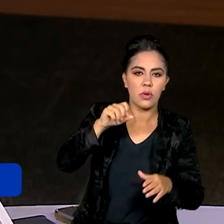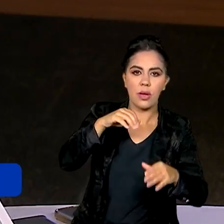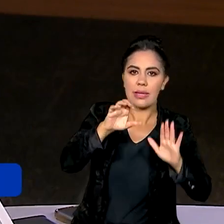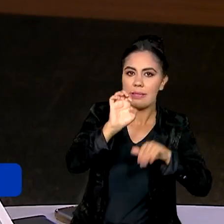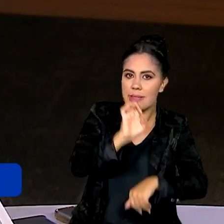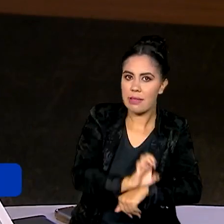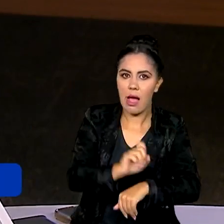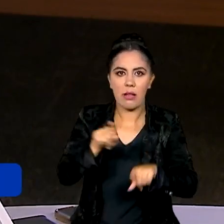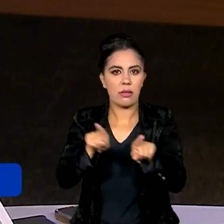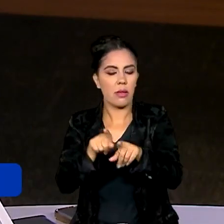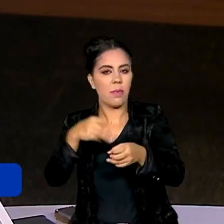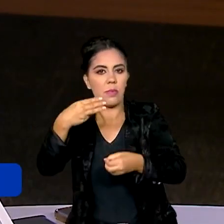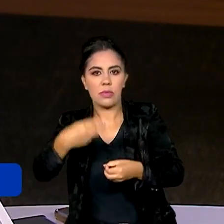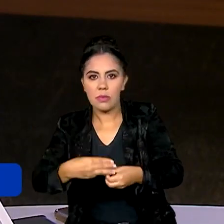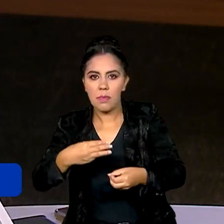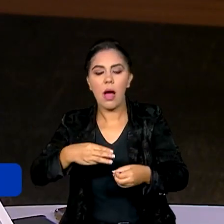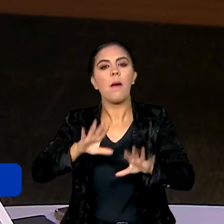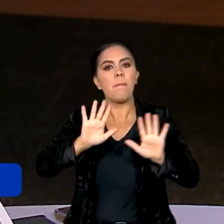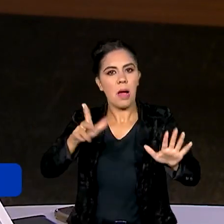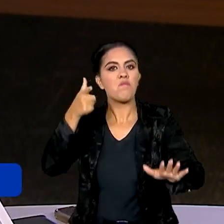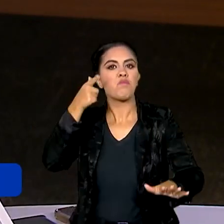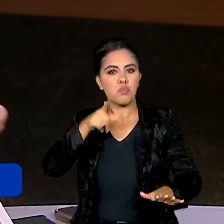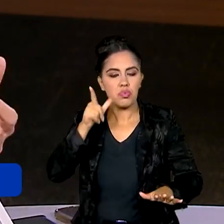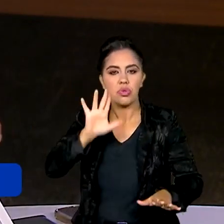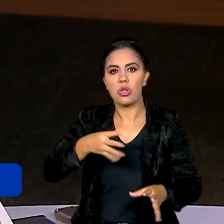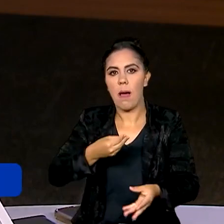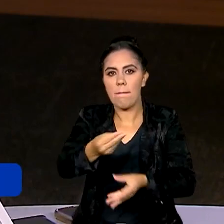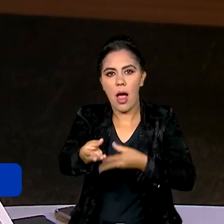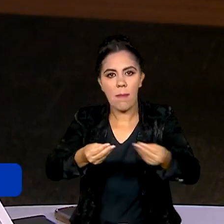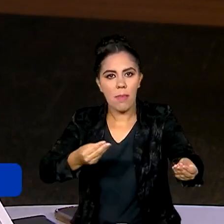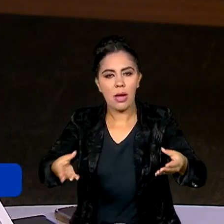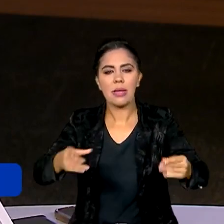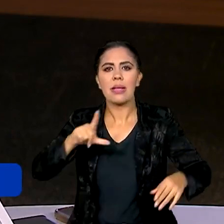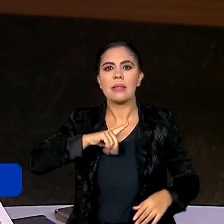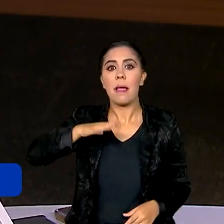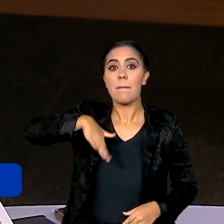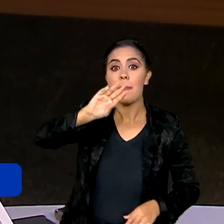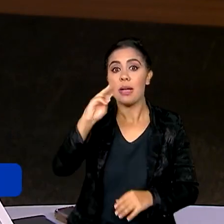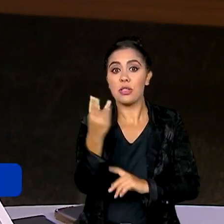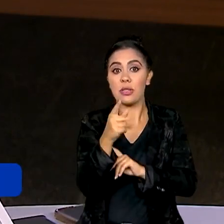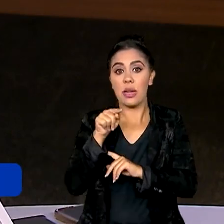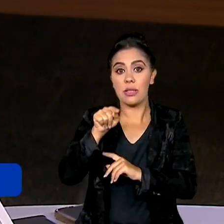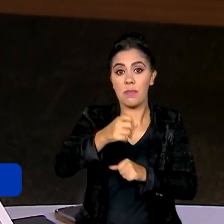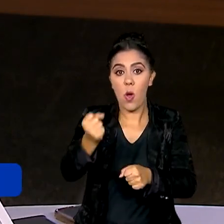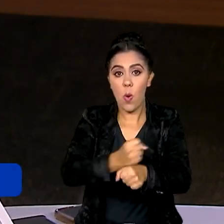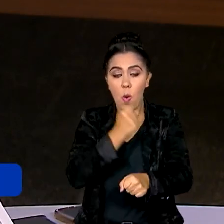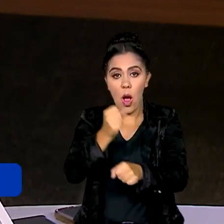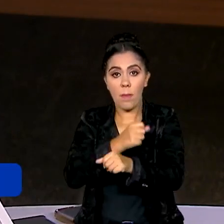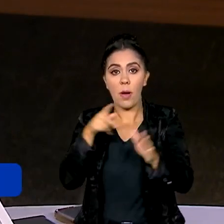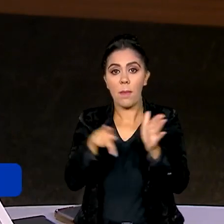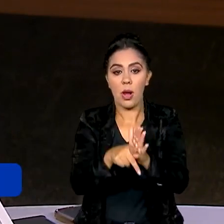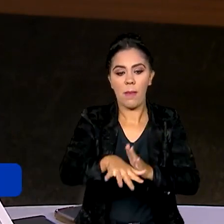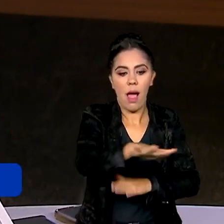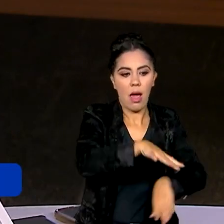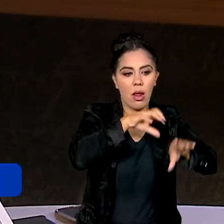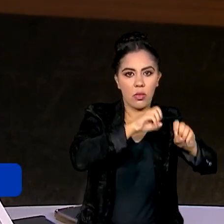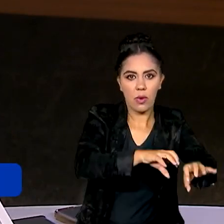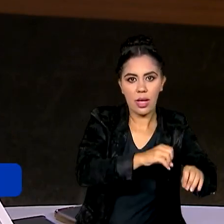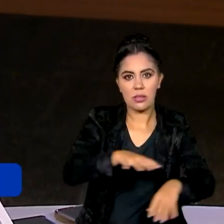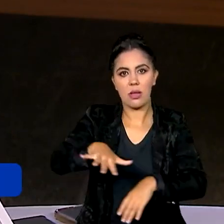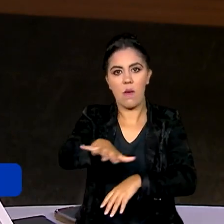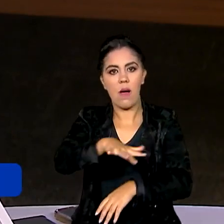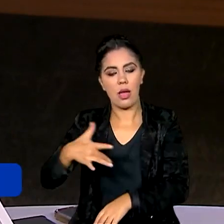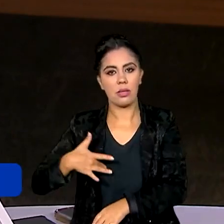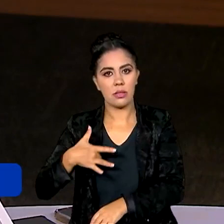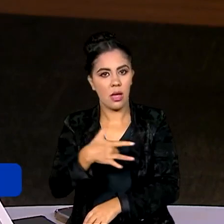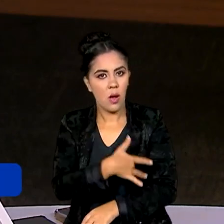governo federal. Mas elas estão sendo entregues. Nós retomamos mais de 3 mil obras da educação, obras da saúde, e nós já